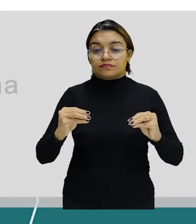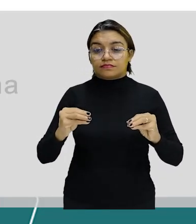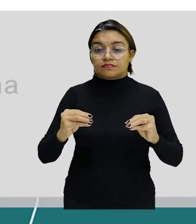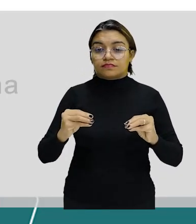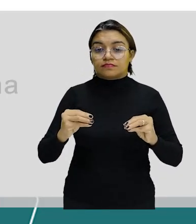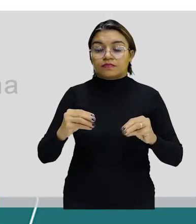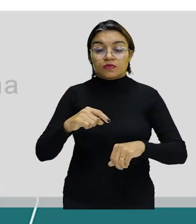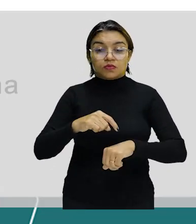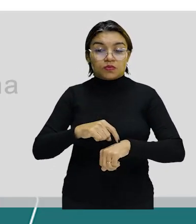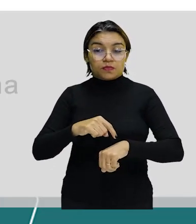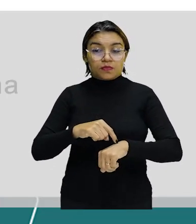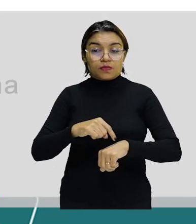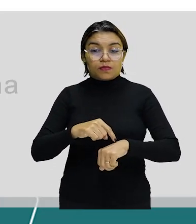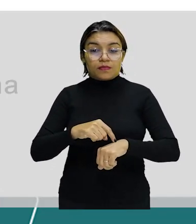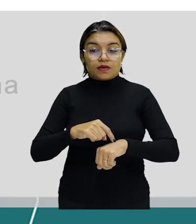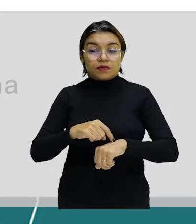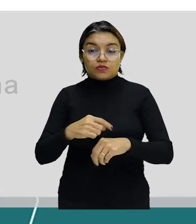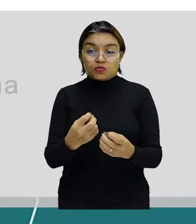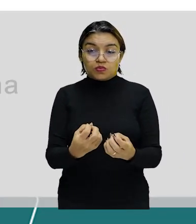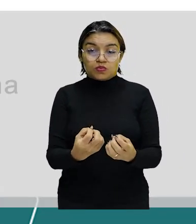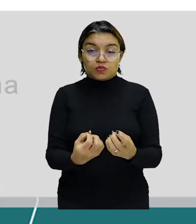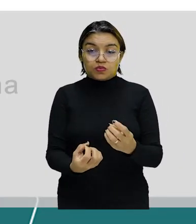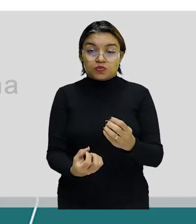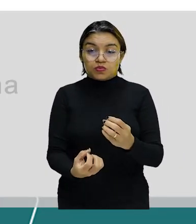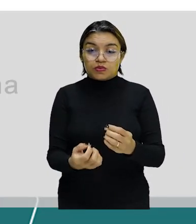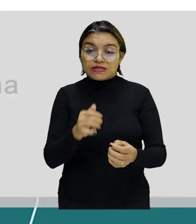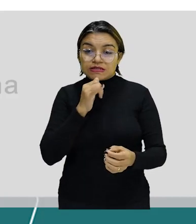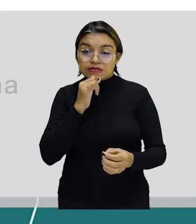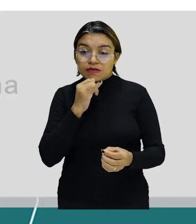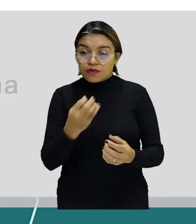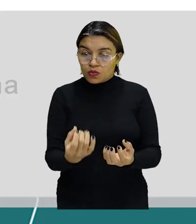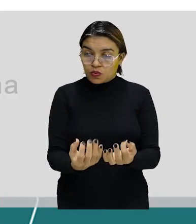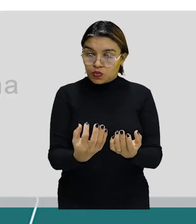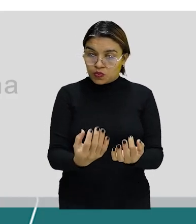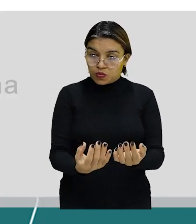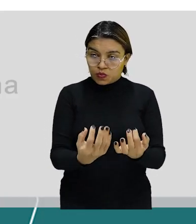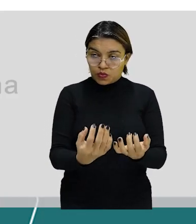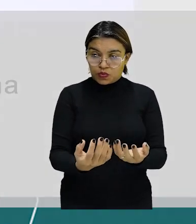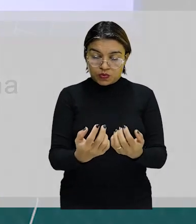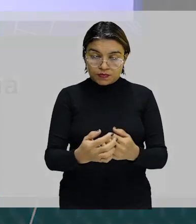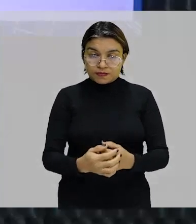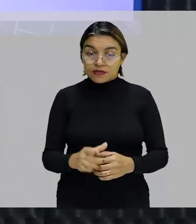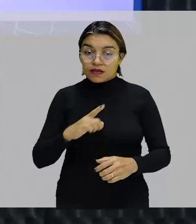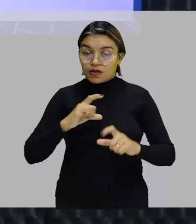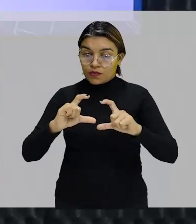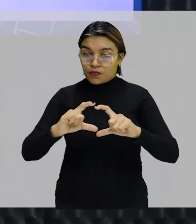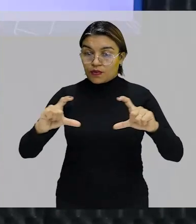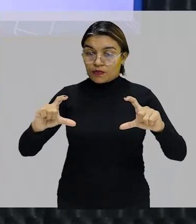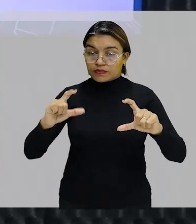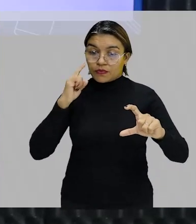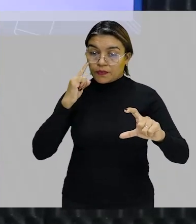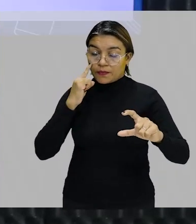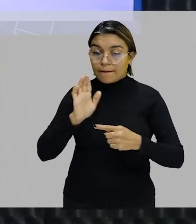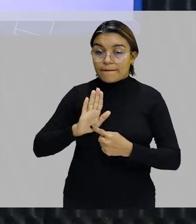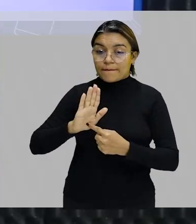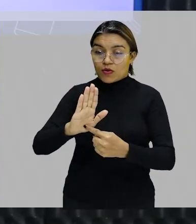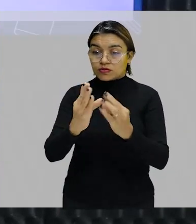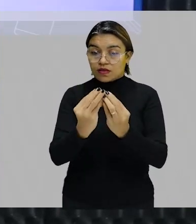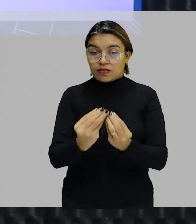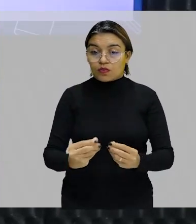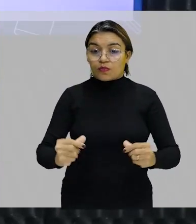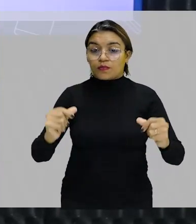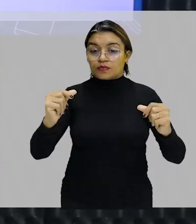quando submetida a aquecimento, segundo a equação abaixo. Então, nós temos a equação que mostra a